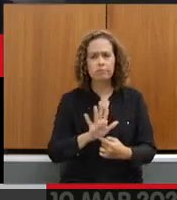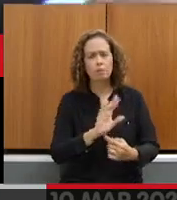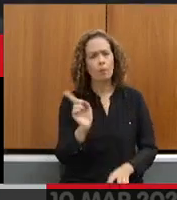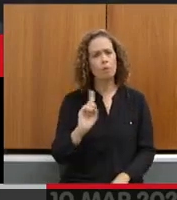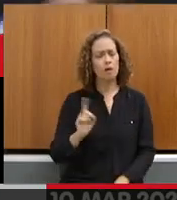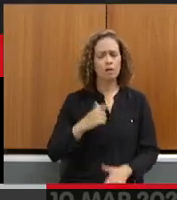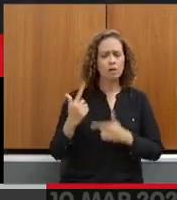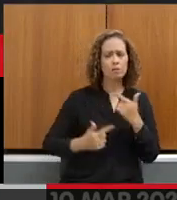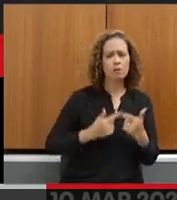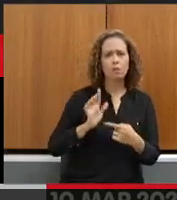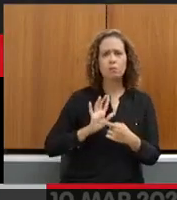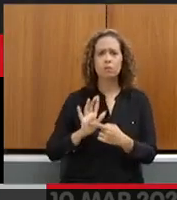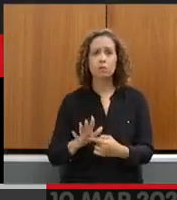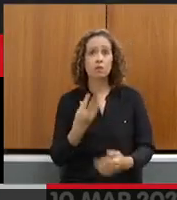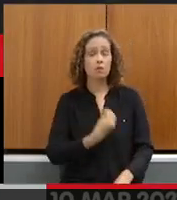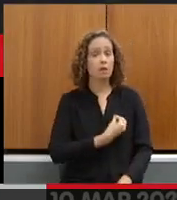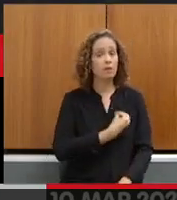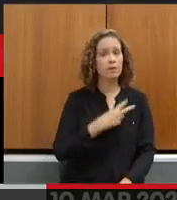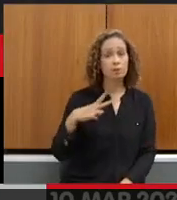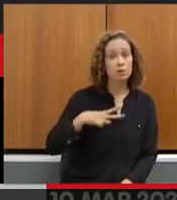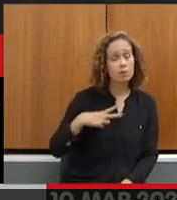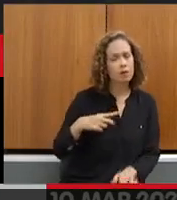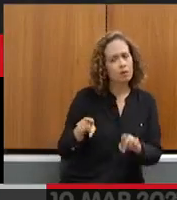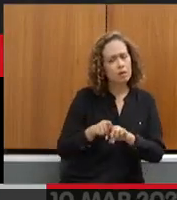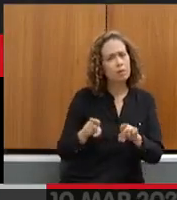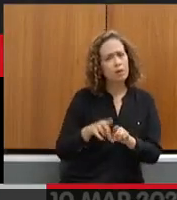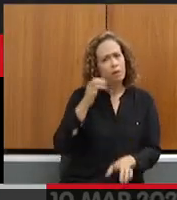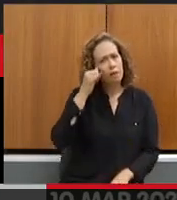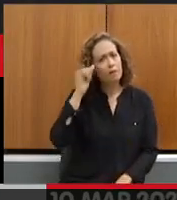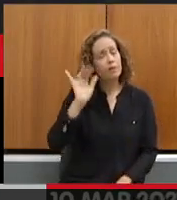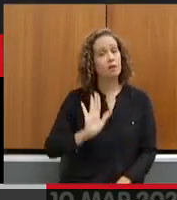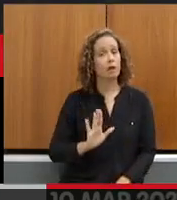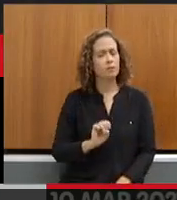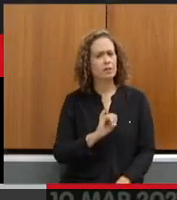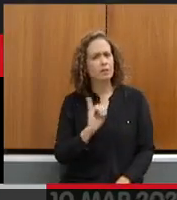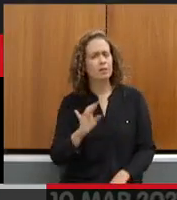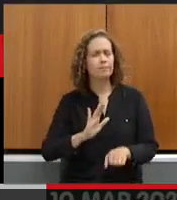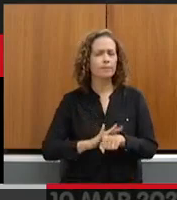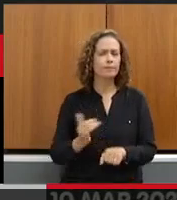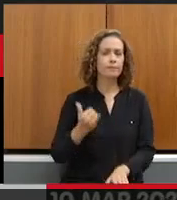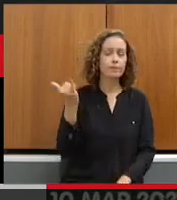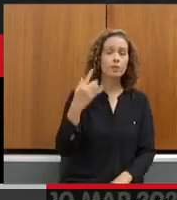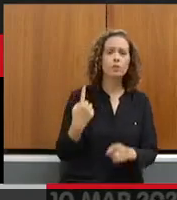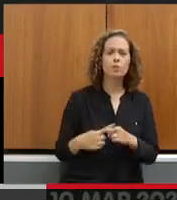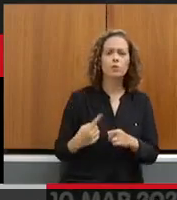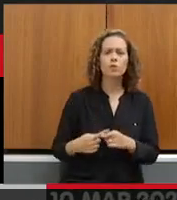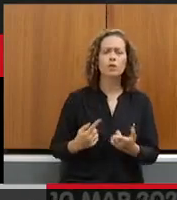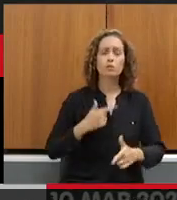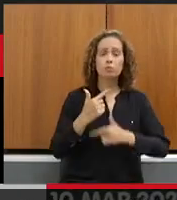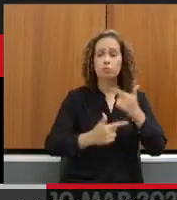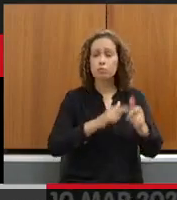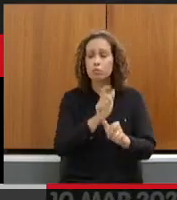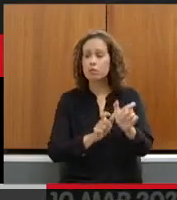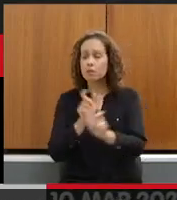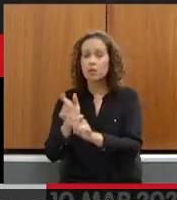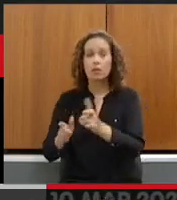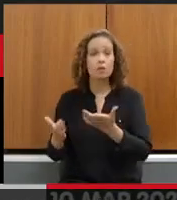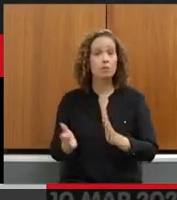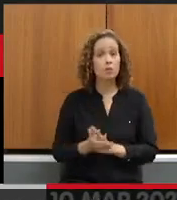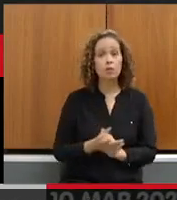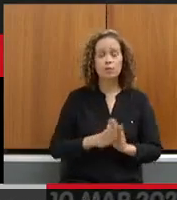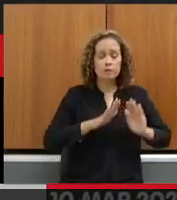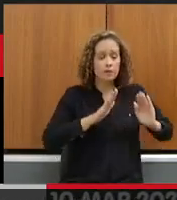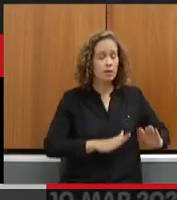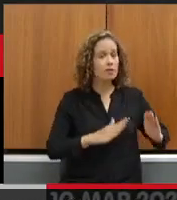expõe pelo trabalho que não se exponha na vida pessoal também sente falta é mais importante porque Outros tantos servidores públicos que não saíram eu